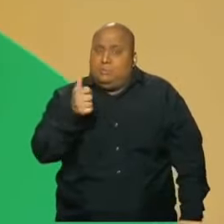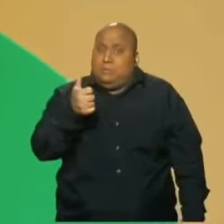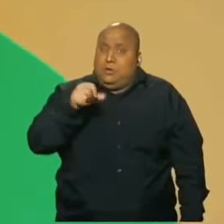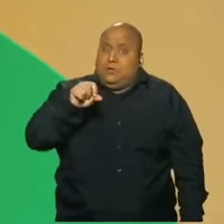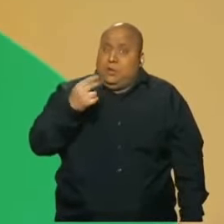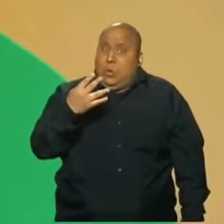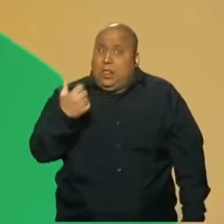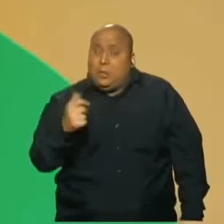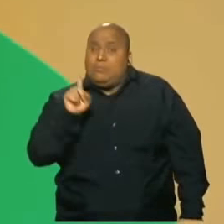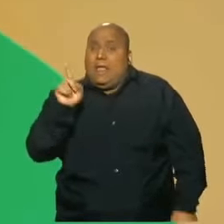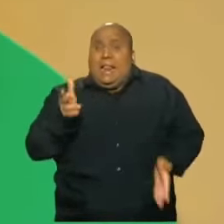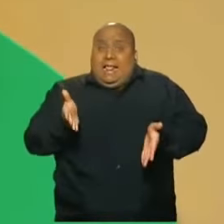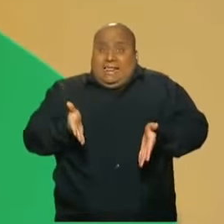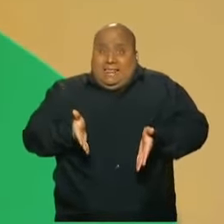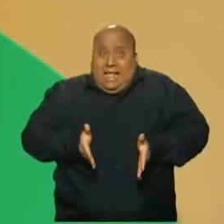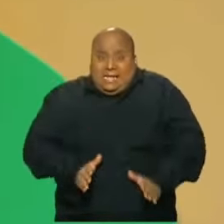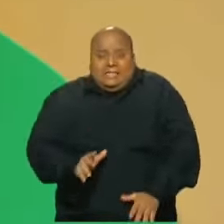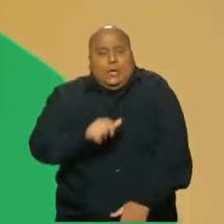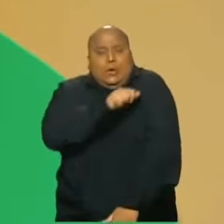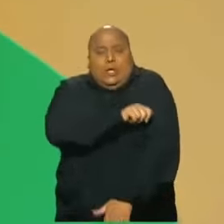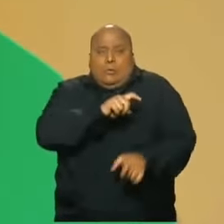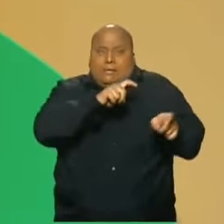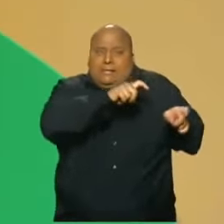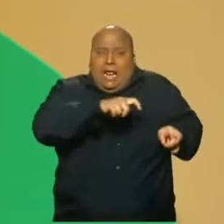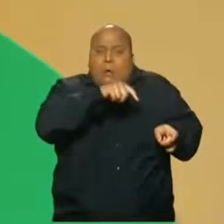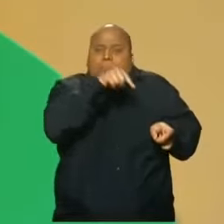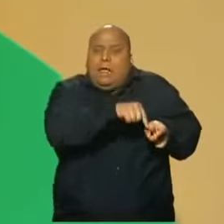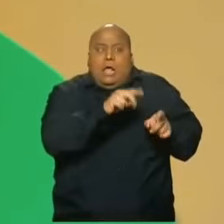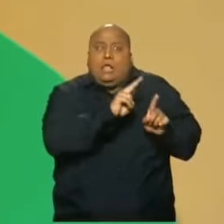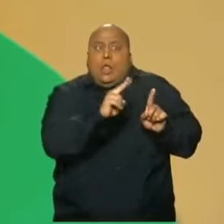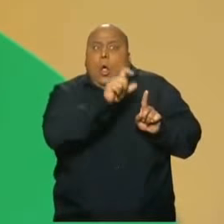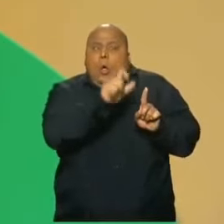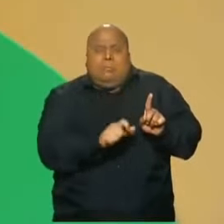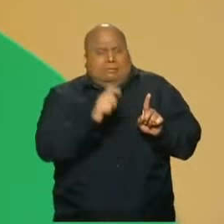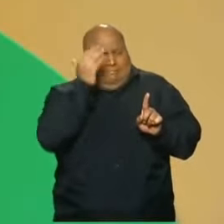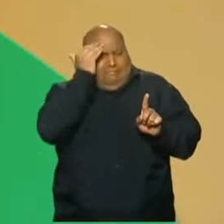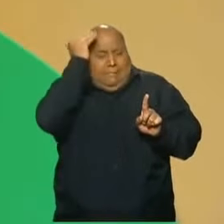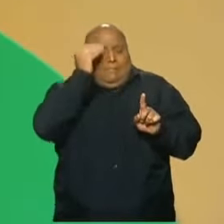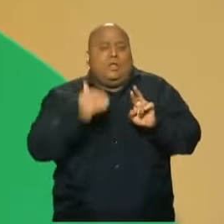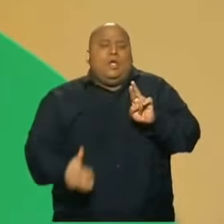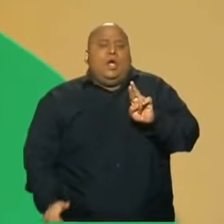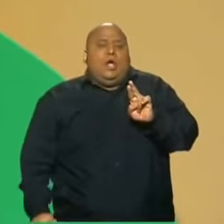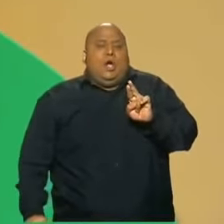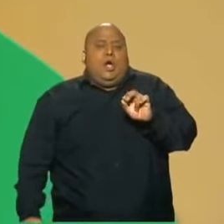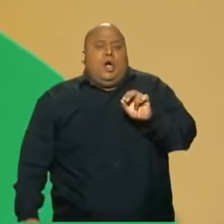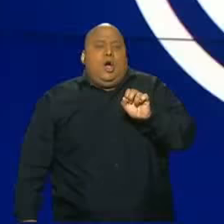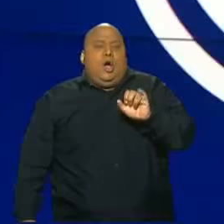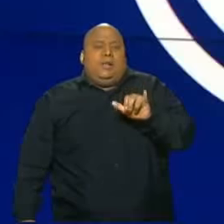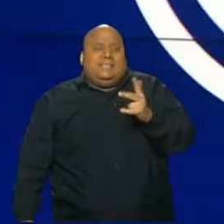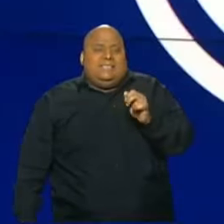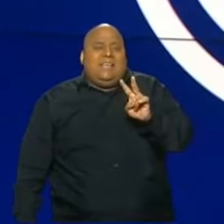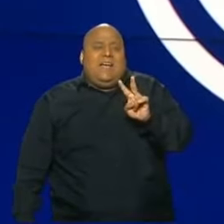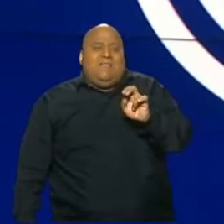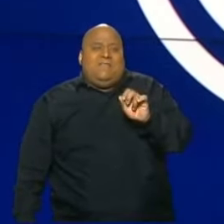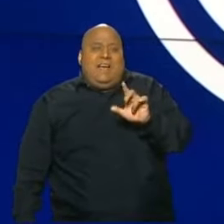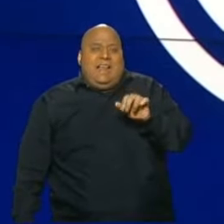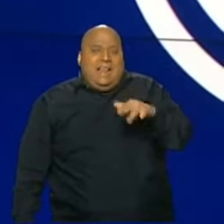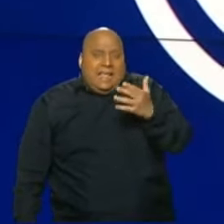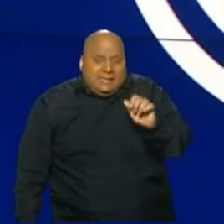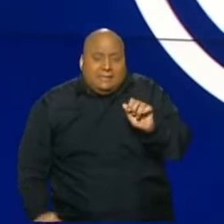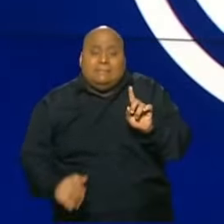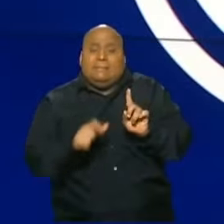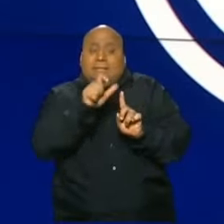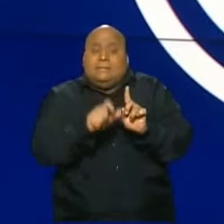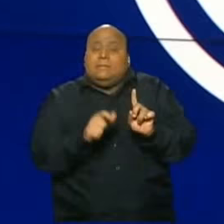A cidade onde nasceu, no interior do Rio de Janeiro, se tornou seu nome artístico, Rosinha de Valença. Isso aí, nome cunhado